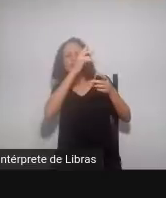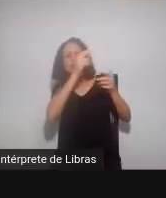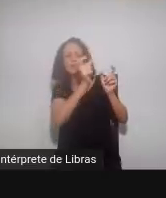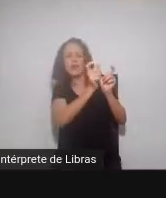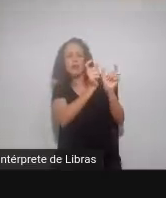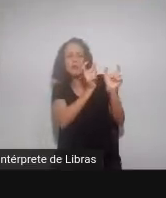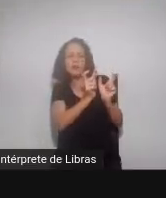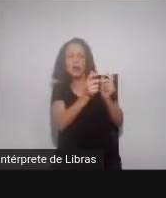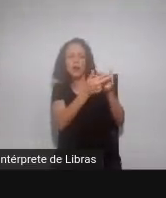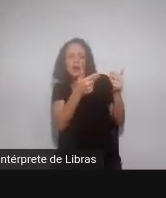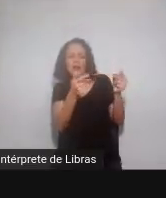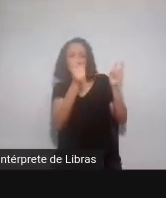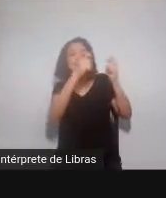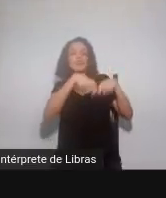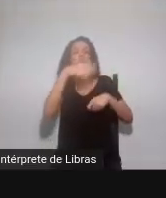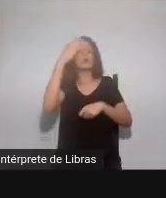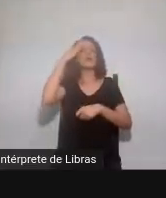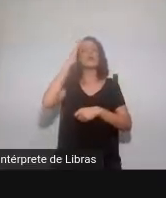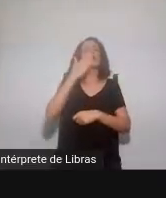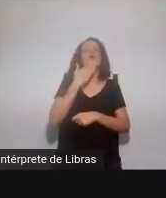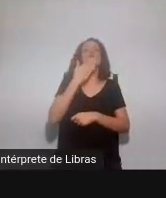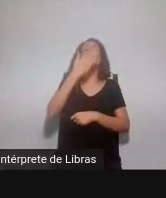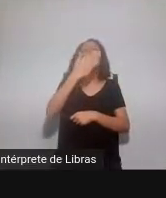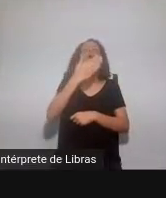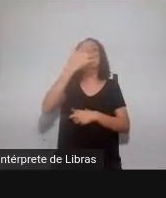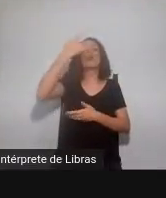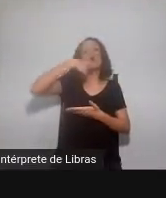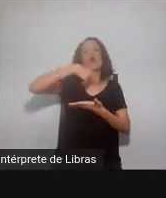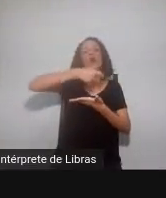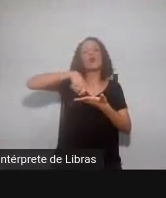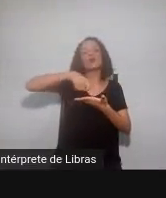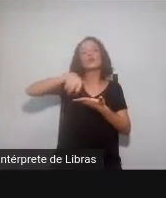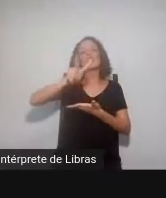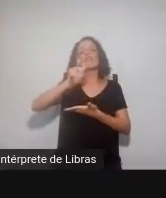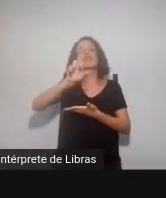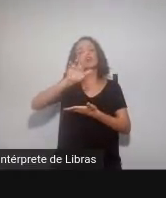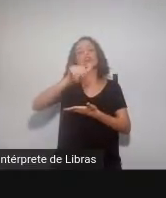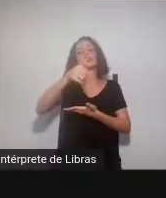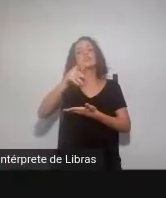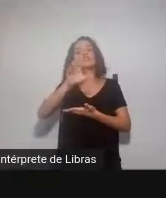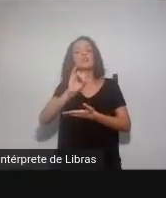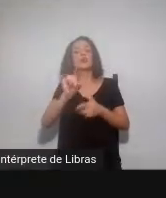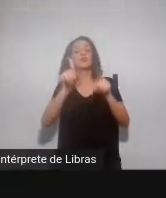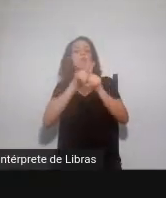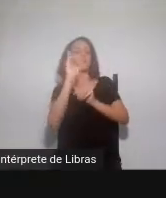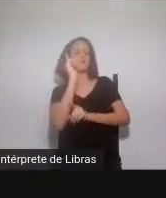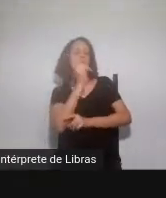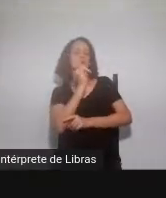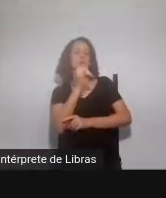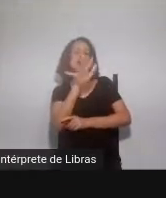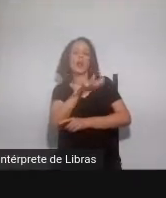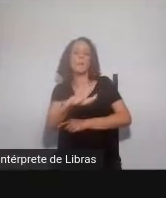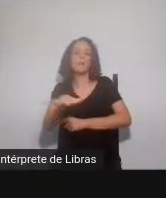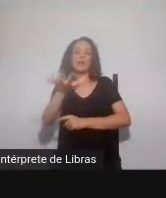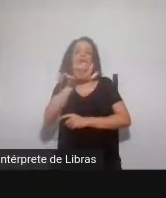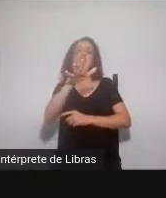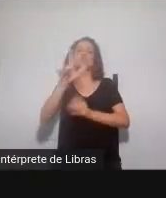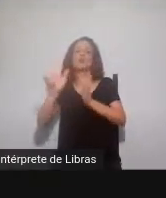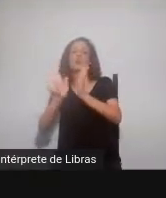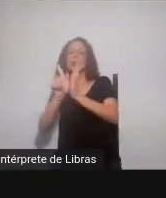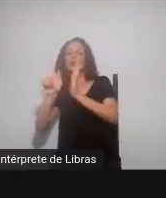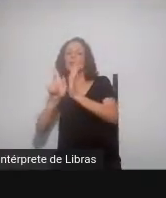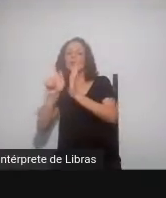opção do autor daquela versão contar sobre o ambiente, sobre personagens, sobre as características